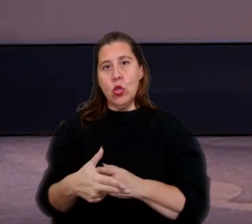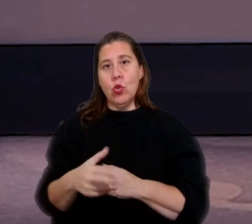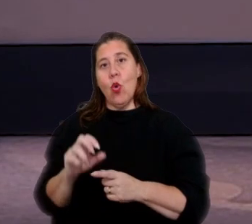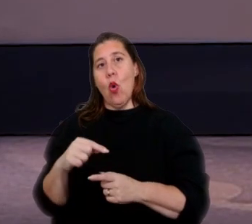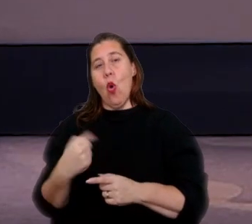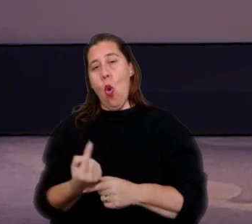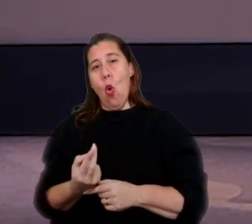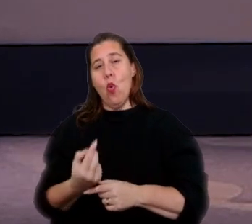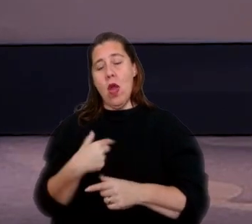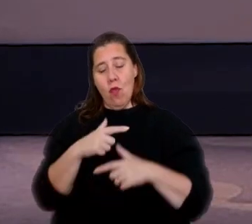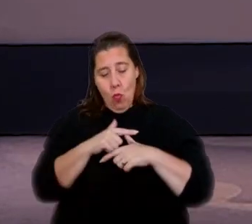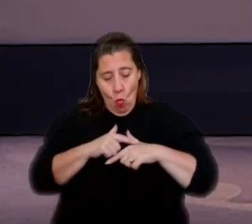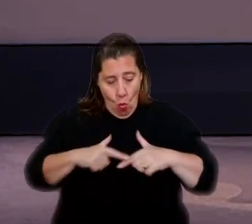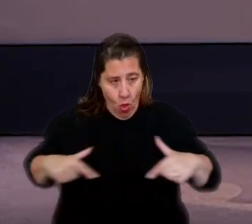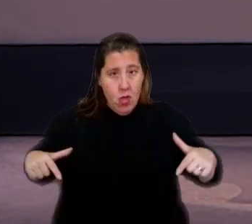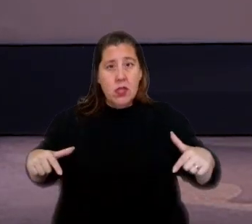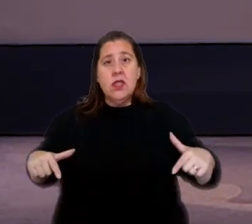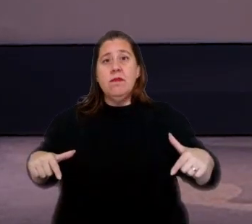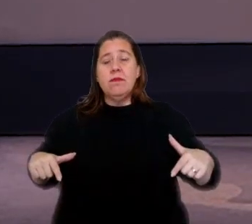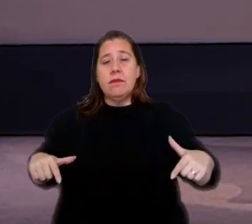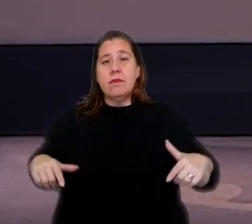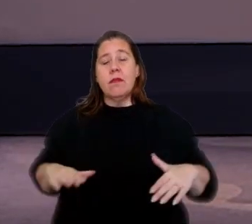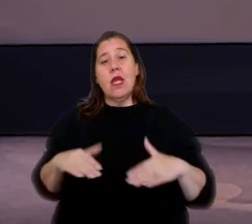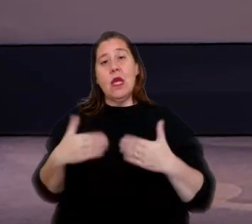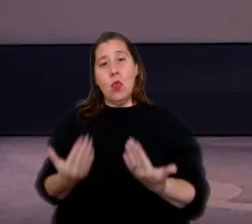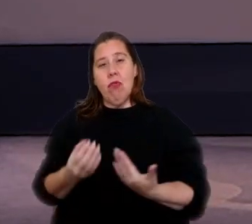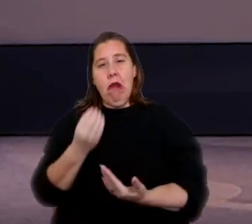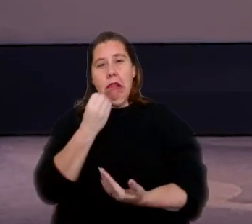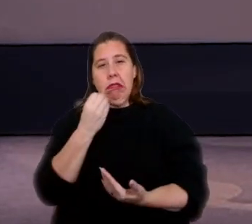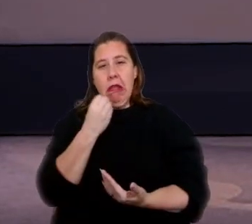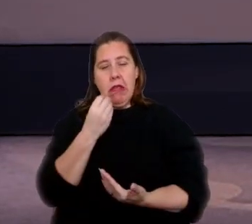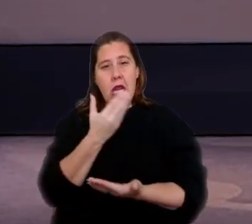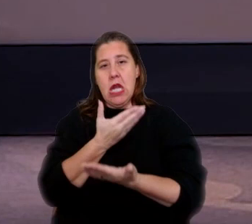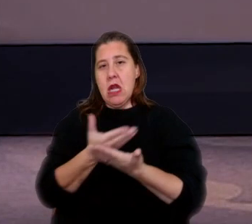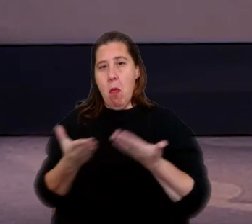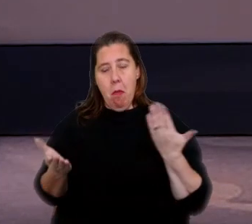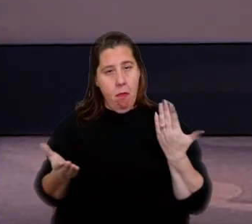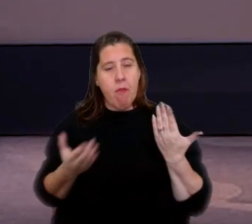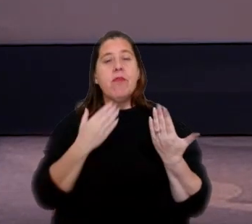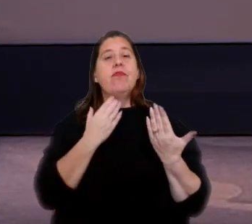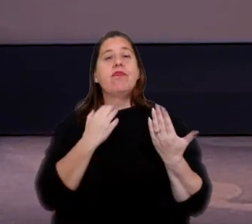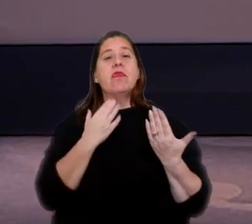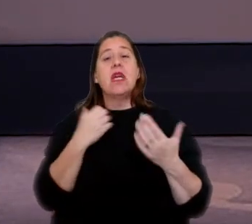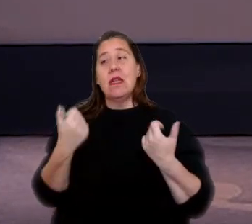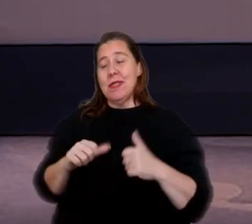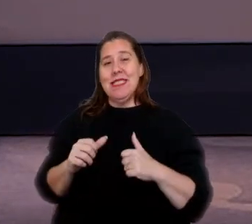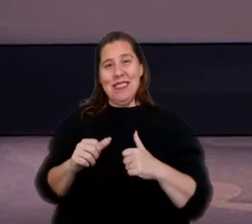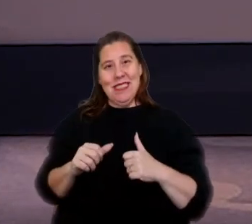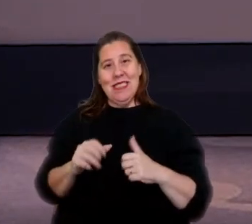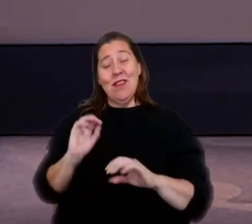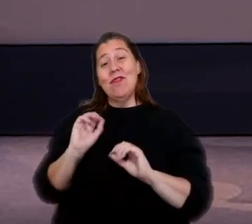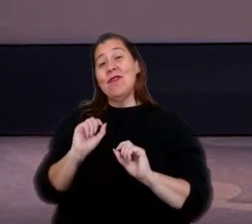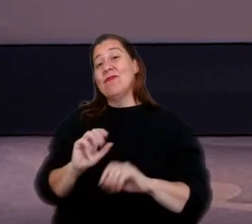corto isso, ou eu vou me esvaziar, vou perder quem eu sou. E quando ele tenta não perder a si mesmo, ele